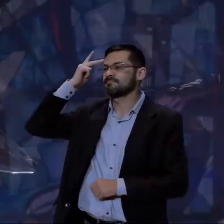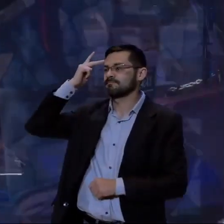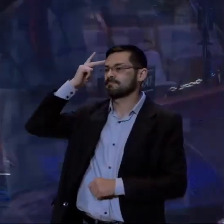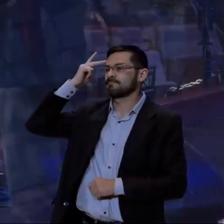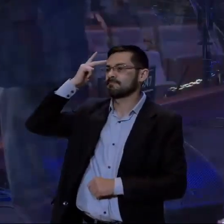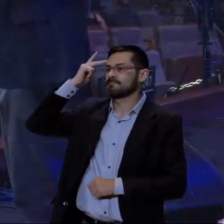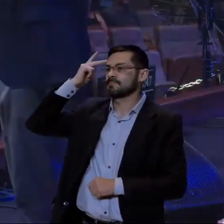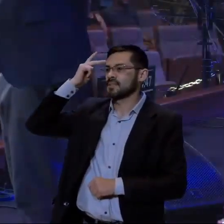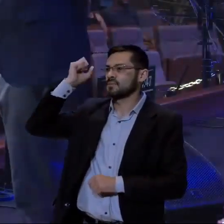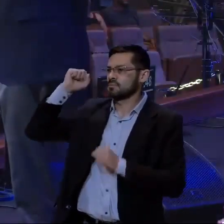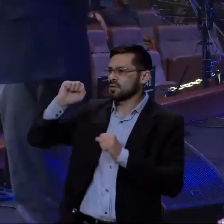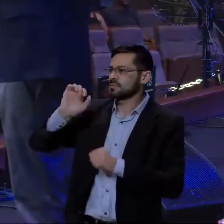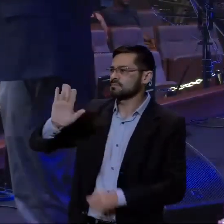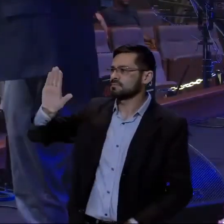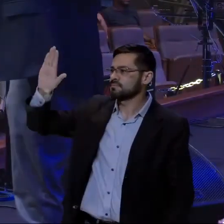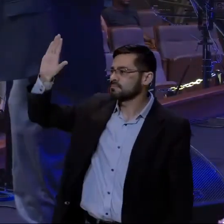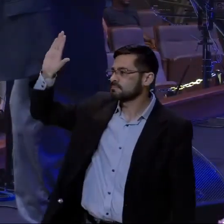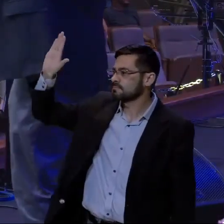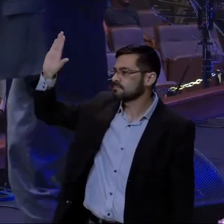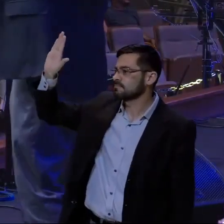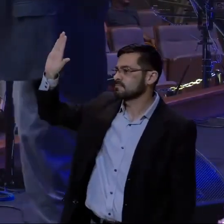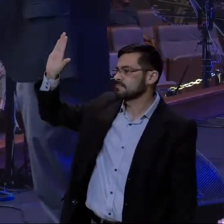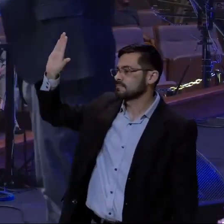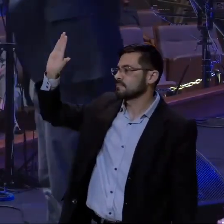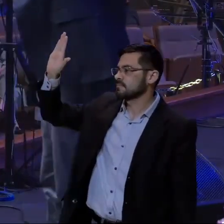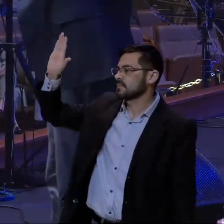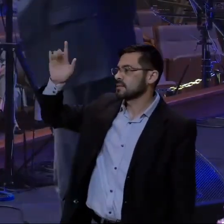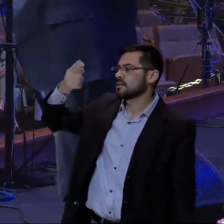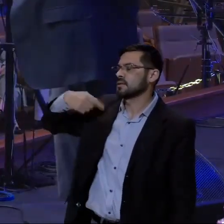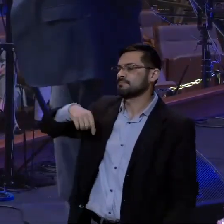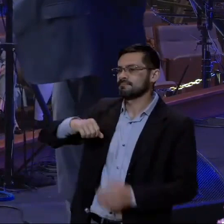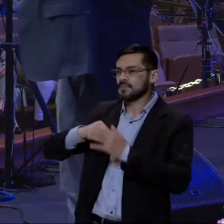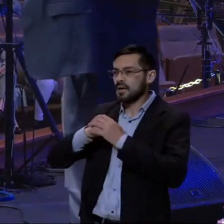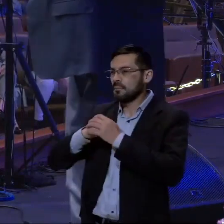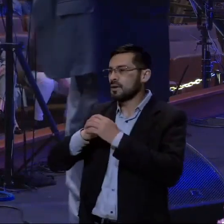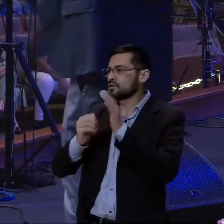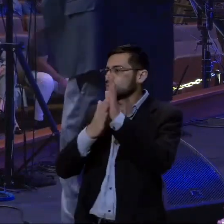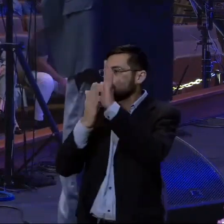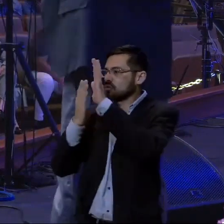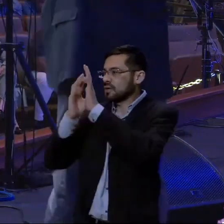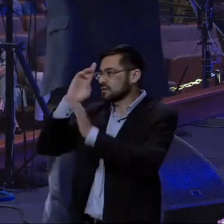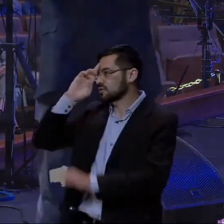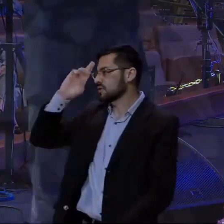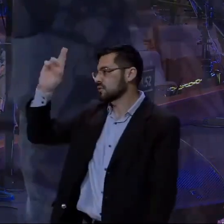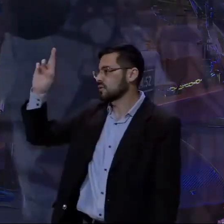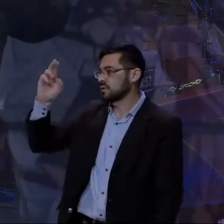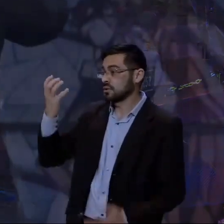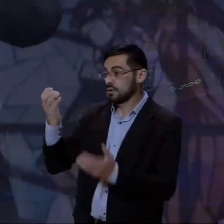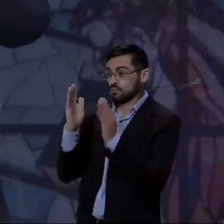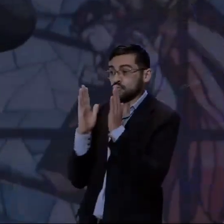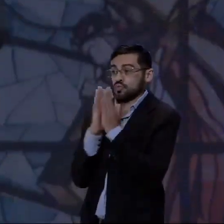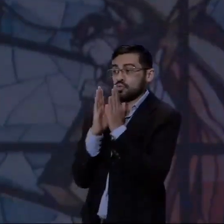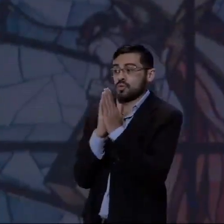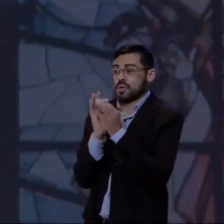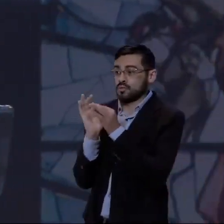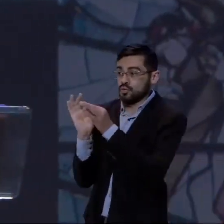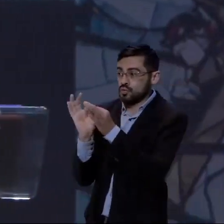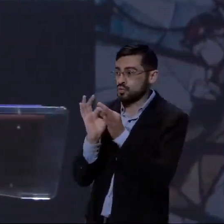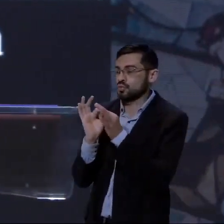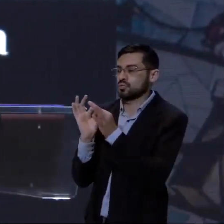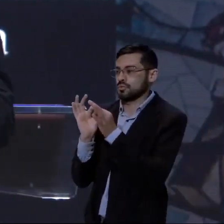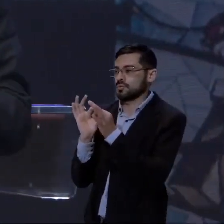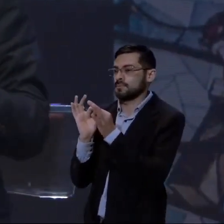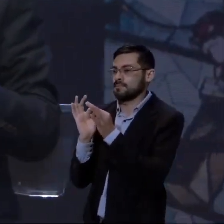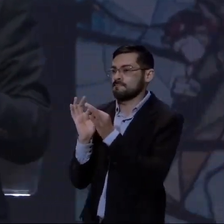vida. Pode levantar sua mão no seu lugar. Nós queremos dizer amém, louvado seja o Senhor. Nós queremos orar juntos, tá bom? Nós queremos